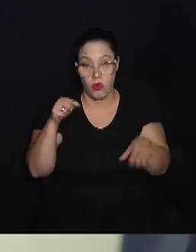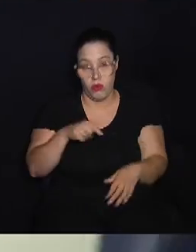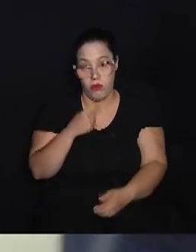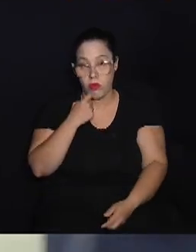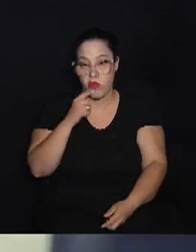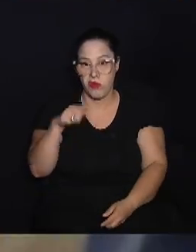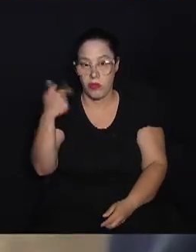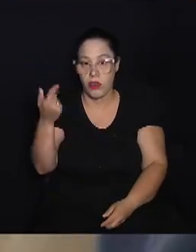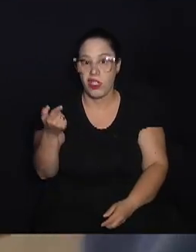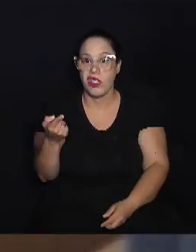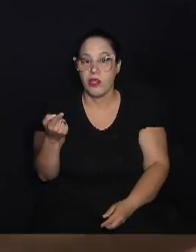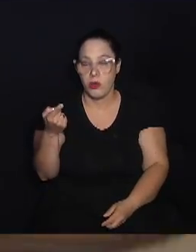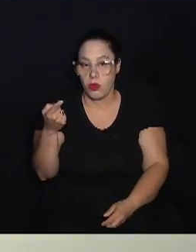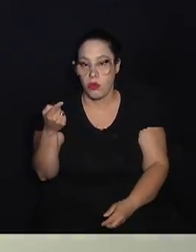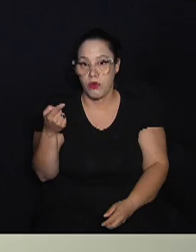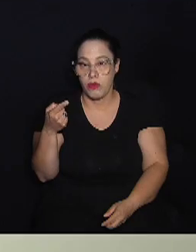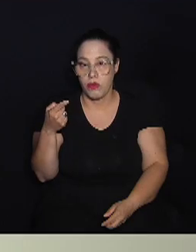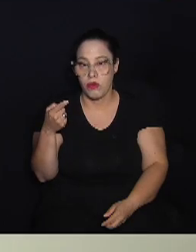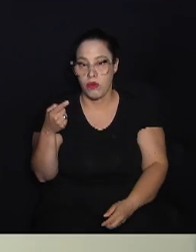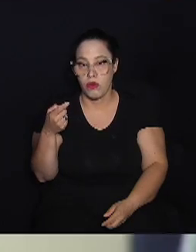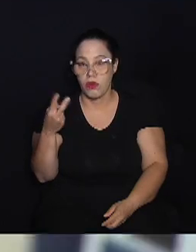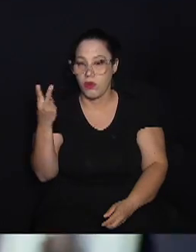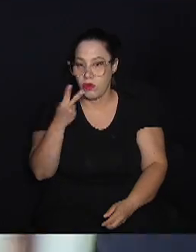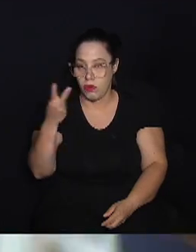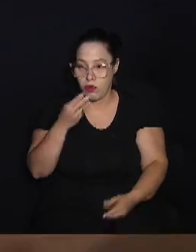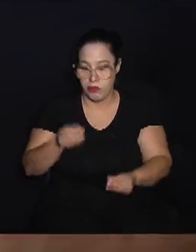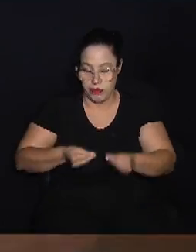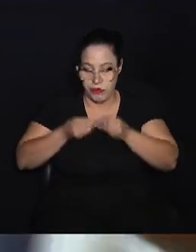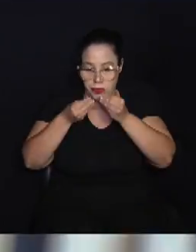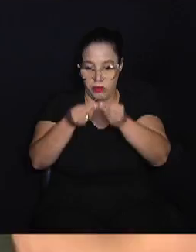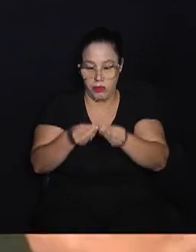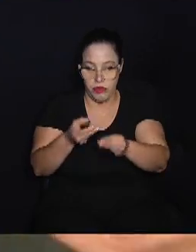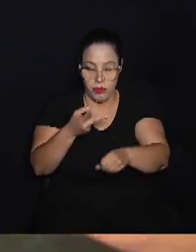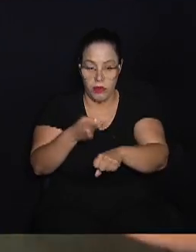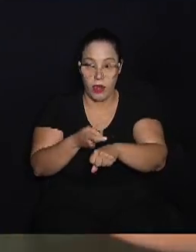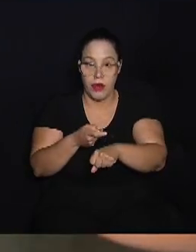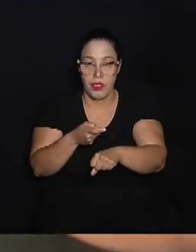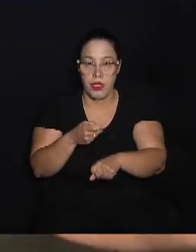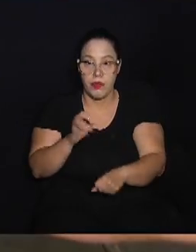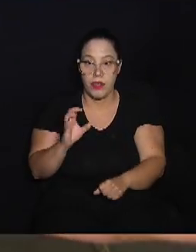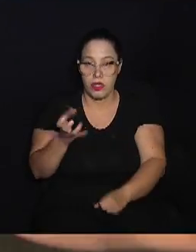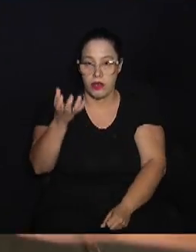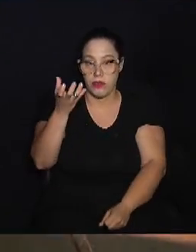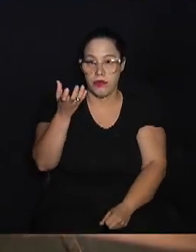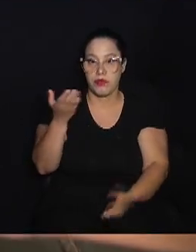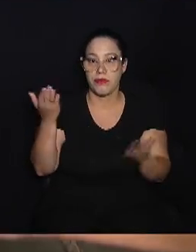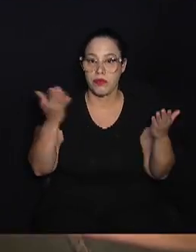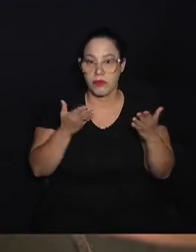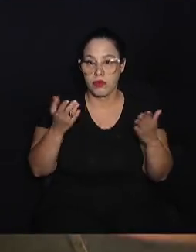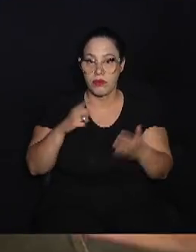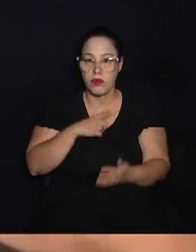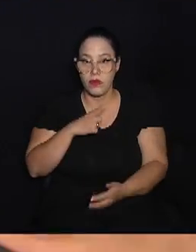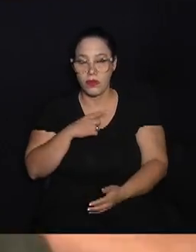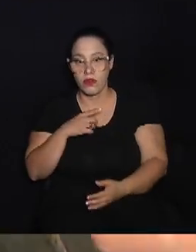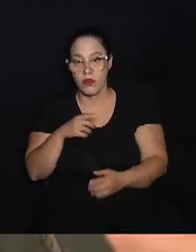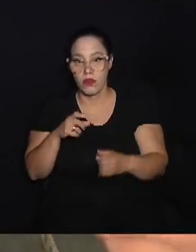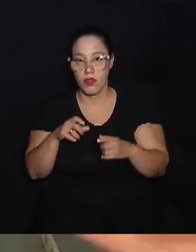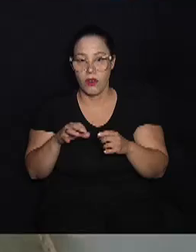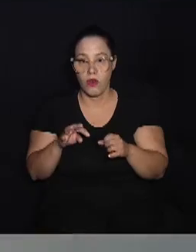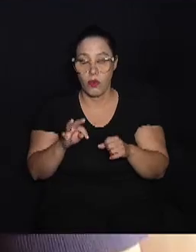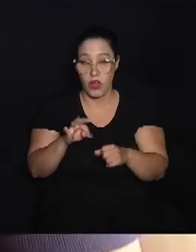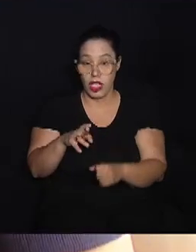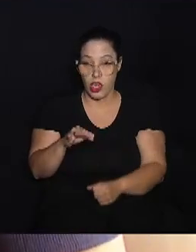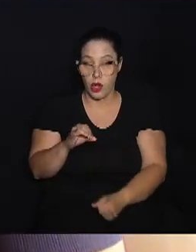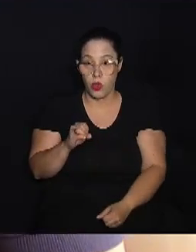outros municípios, né, se mudou a forma de oferecer essa vacina. Antes era pelas campanhas e hoje nós temos os postos fixos de